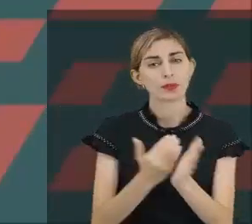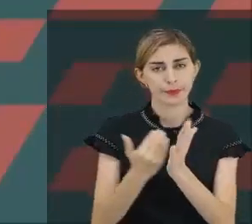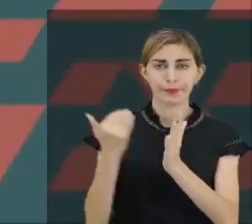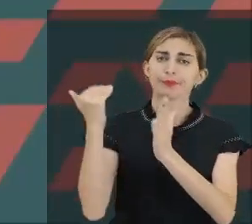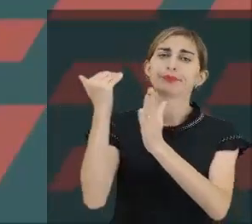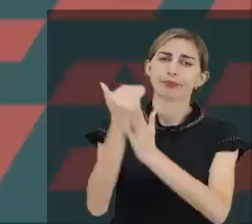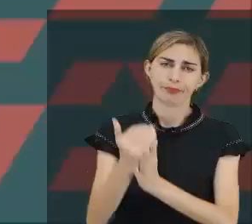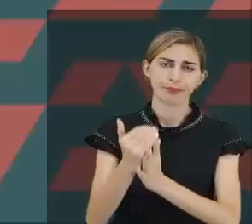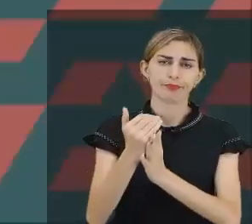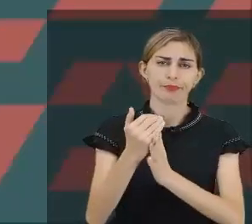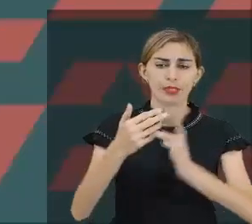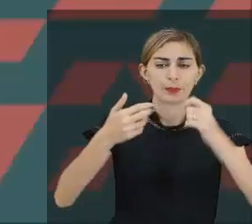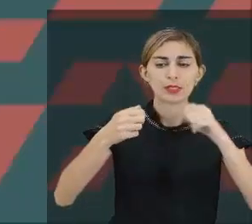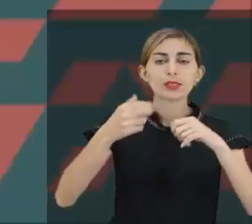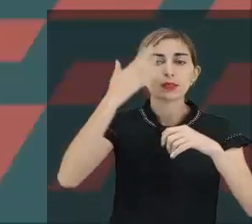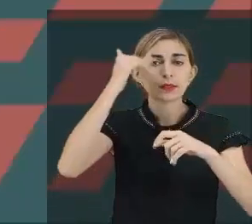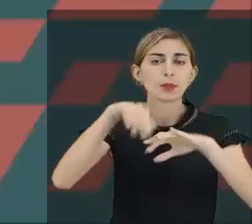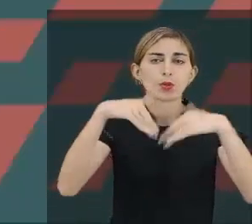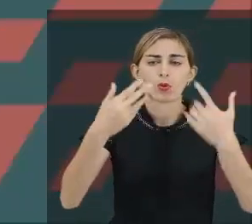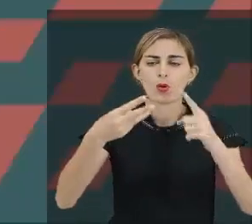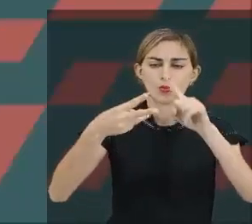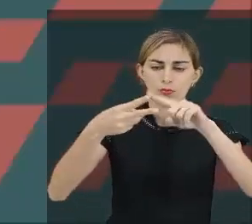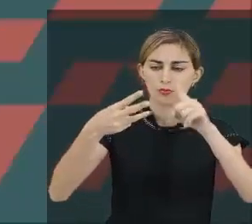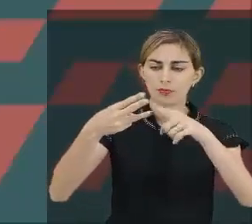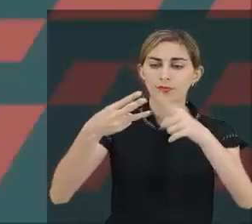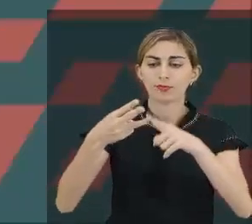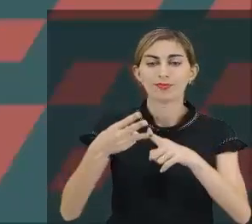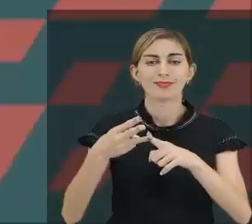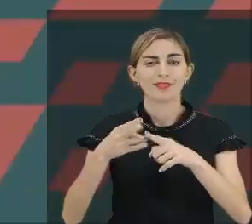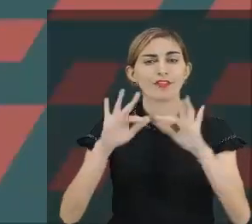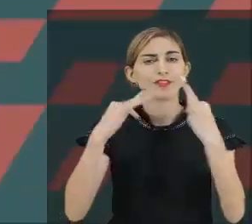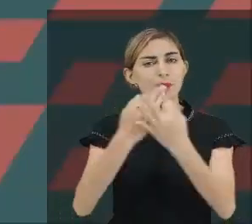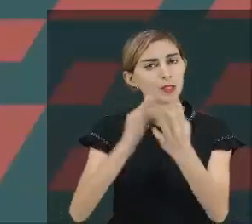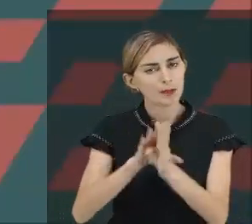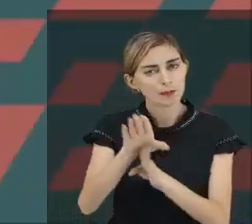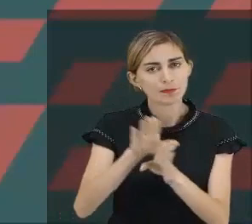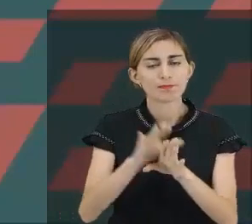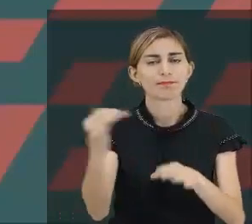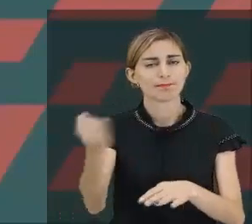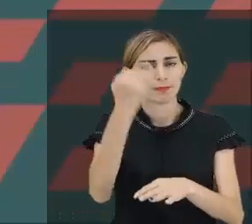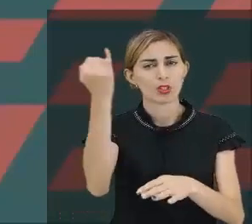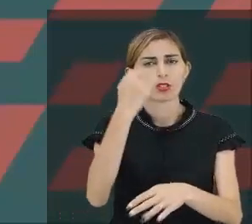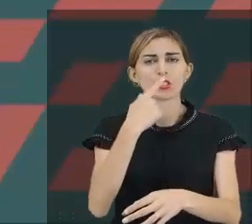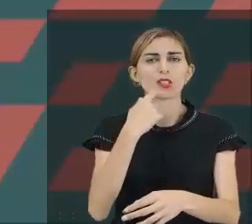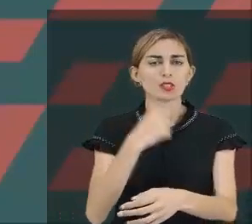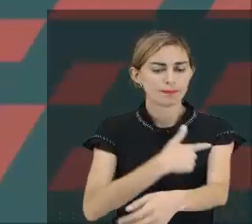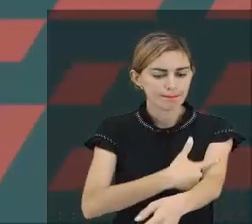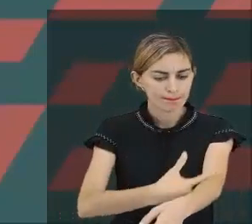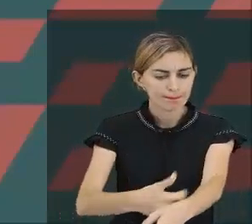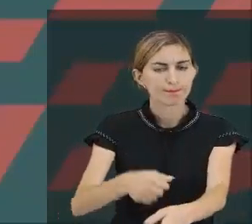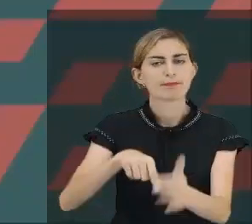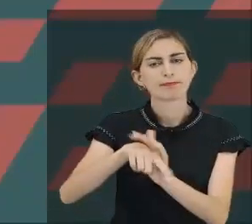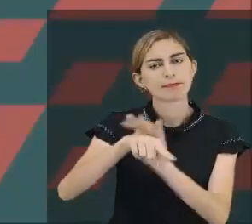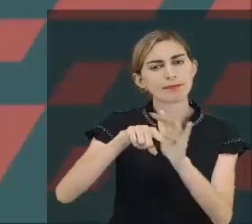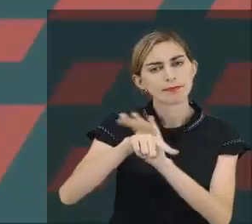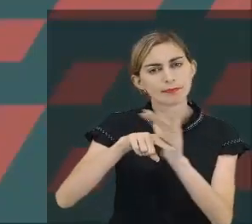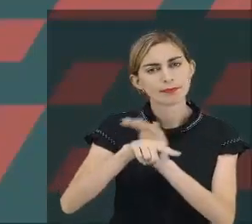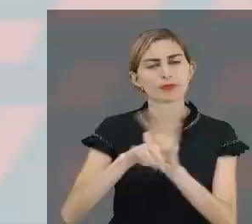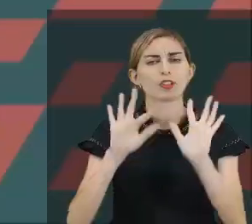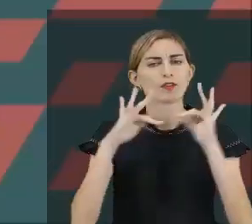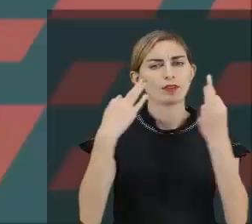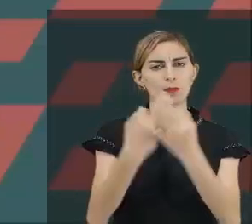essa chance aumenta. É importante que a família seja aconselhada e a importância do cariótipo dessa